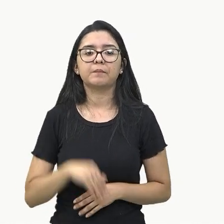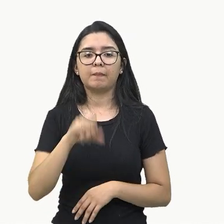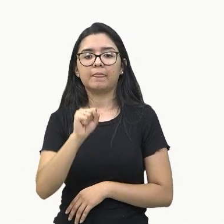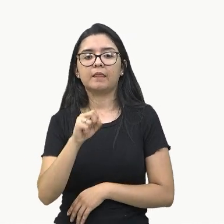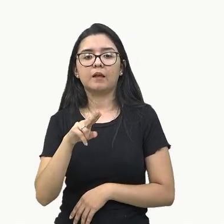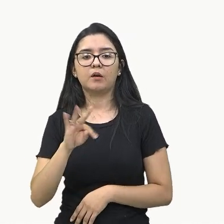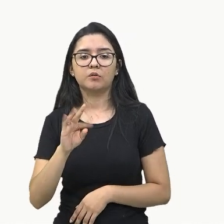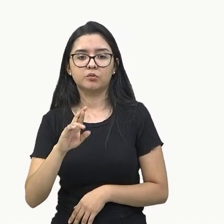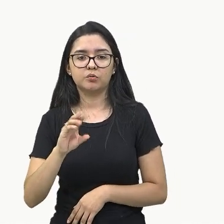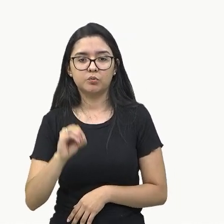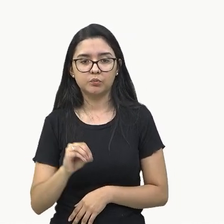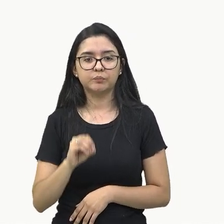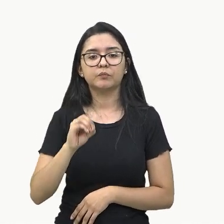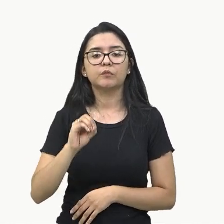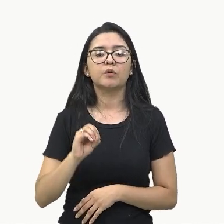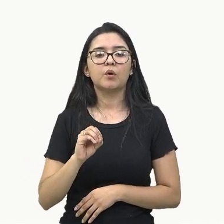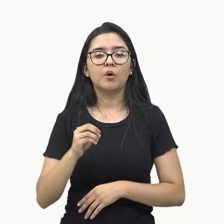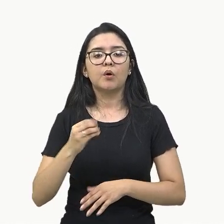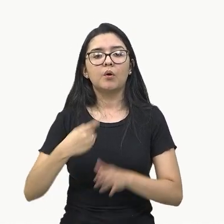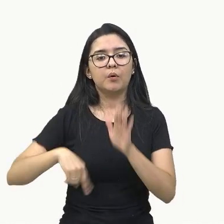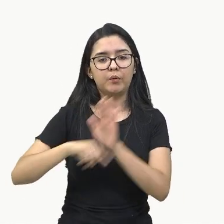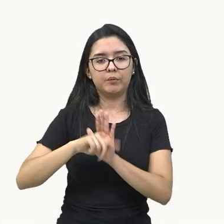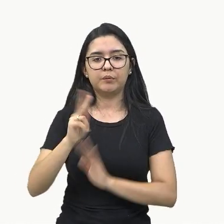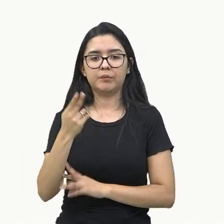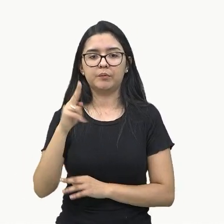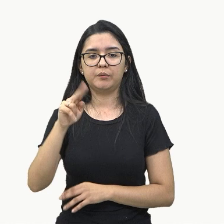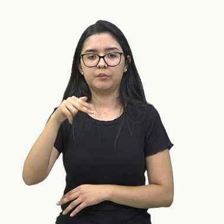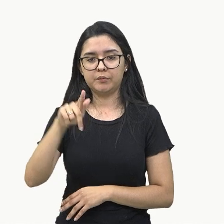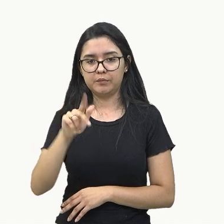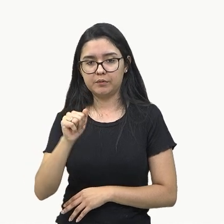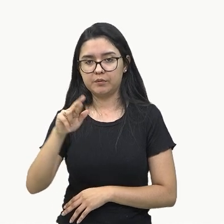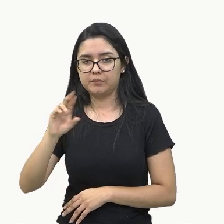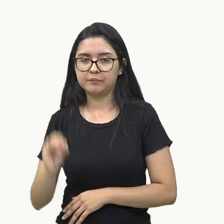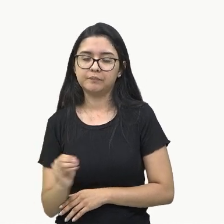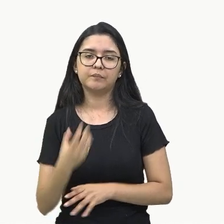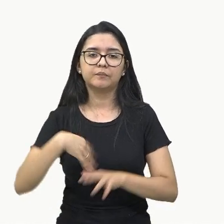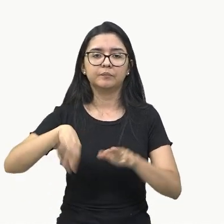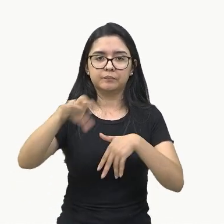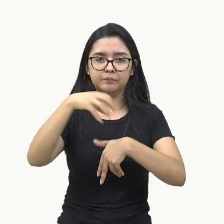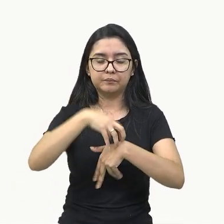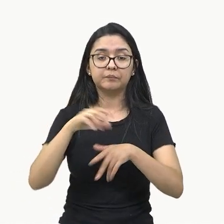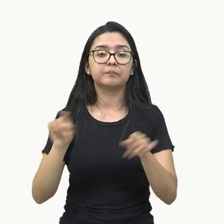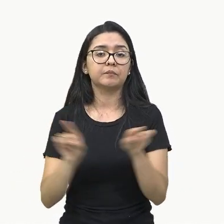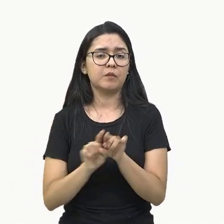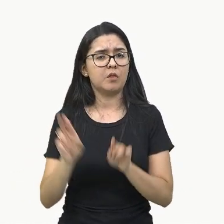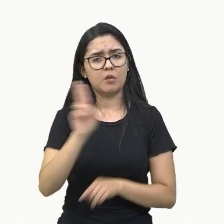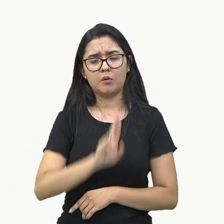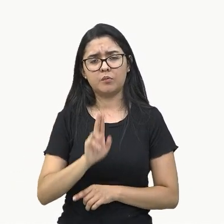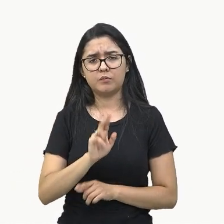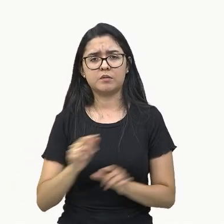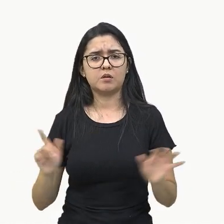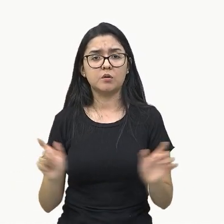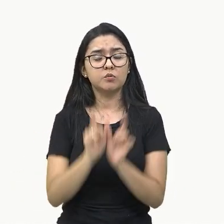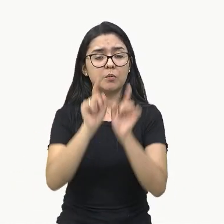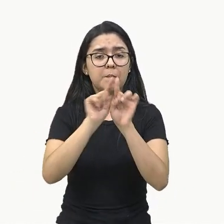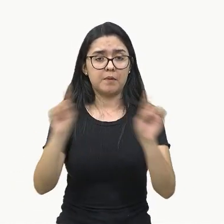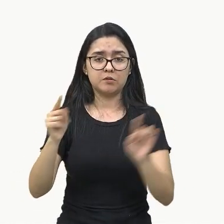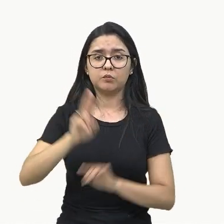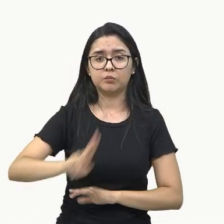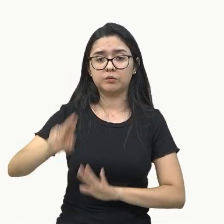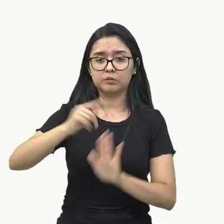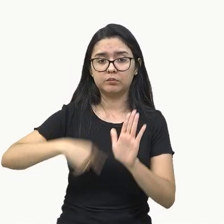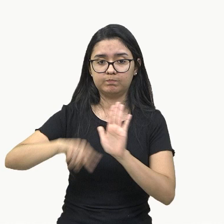Austro-húngaro, estou me referindo ao Império Austro-Húngaro, por exemplo, que não são hoje em dia utilizados juntos, mas vou colocar o hífen por conta